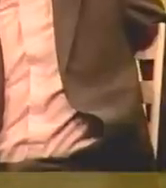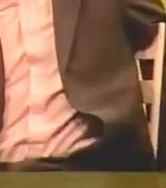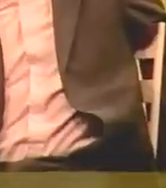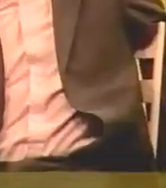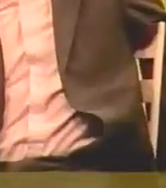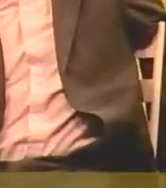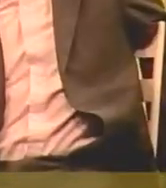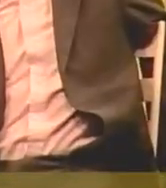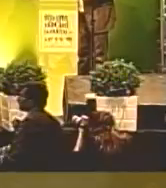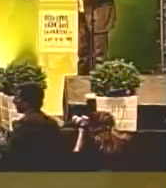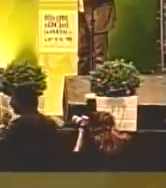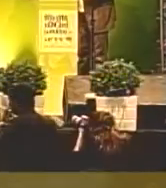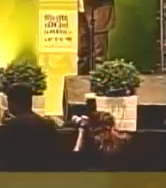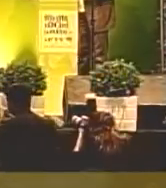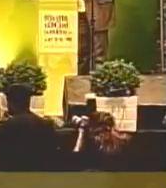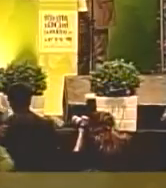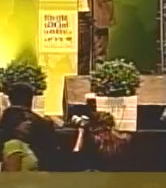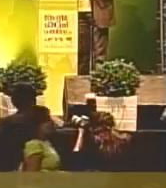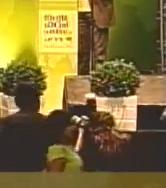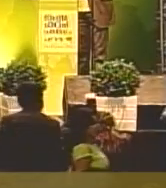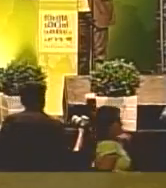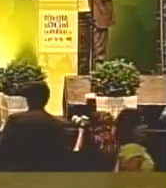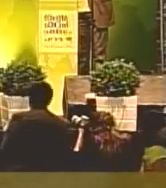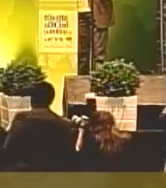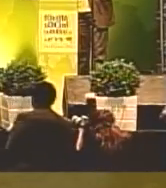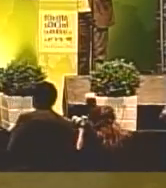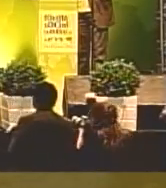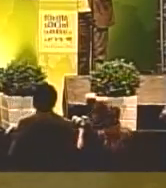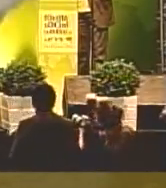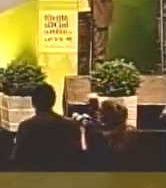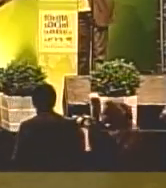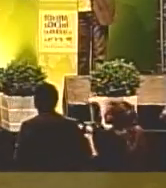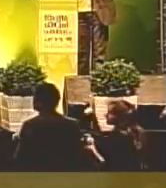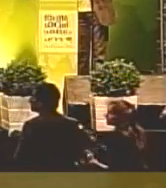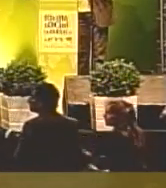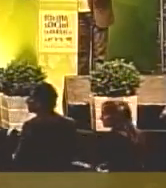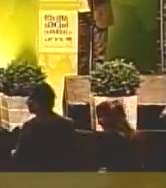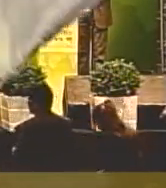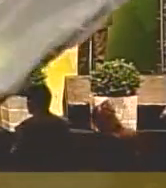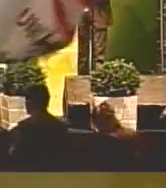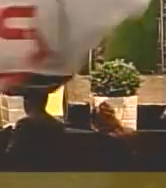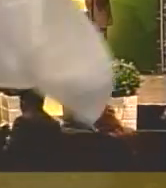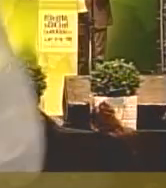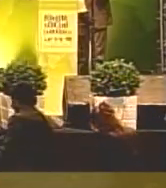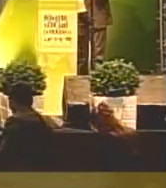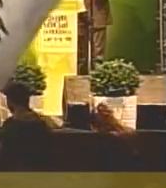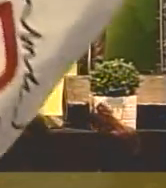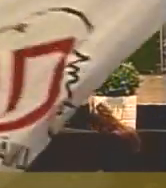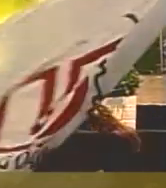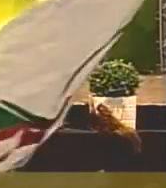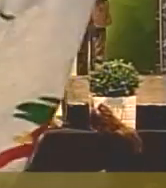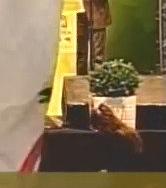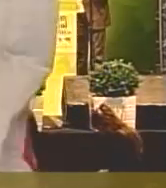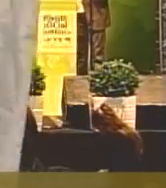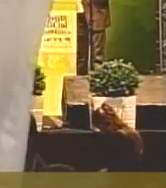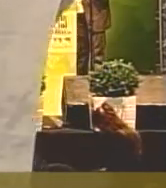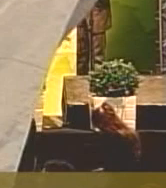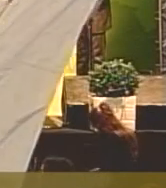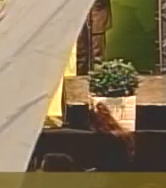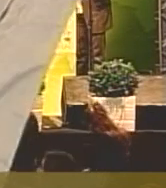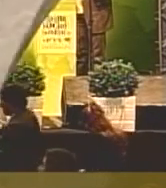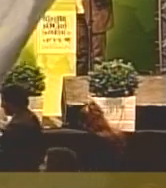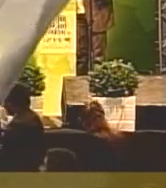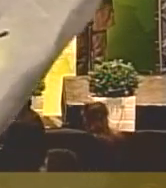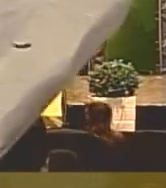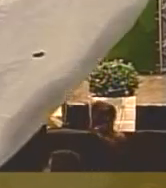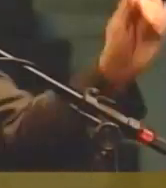vez sediarmos o Fórum Social Mundial na sua versão temática, na preparação da